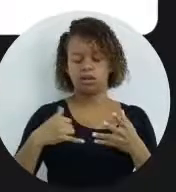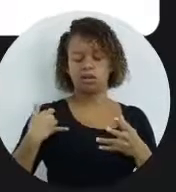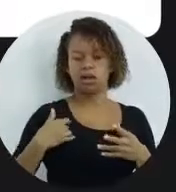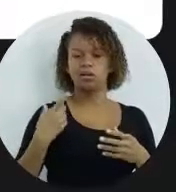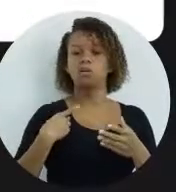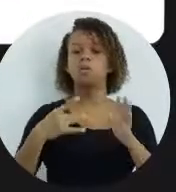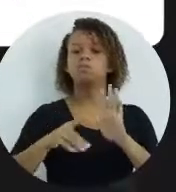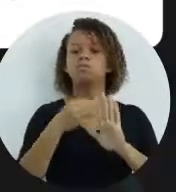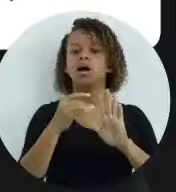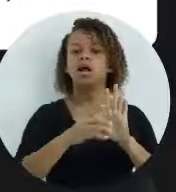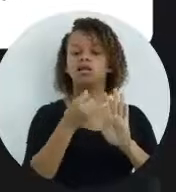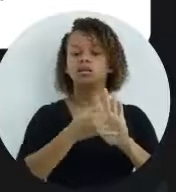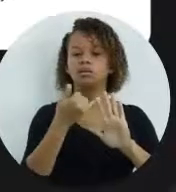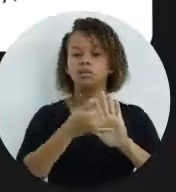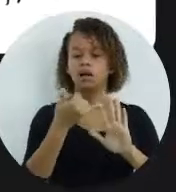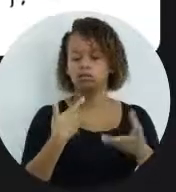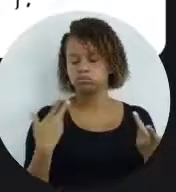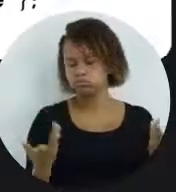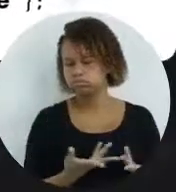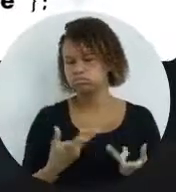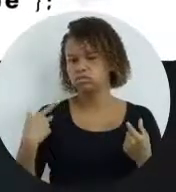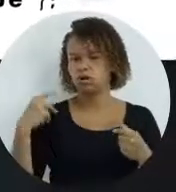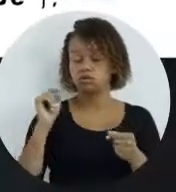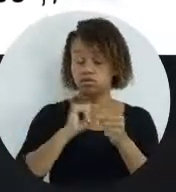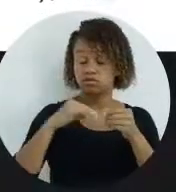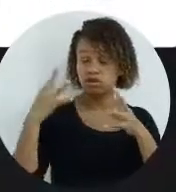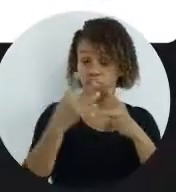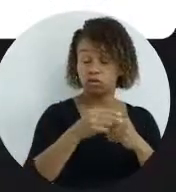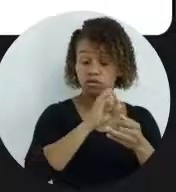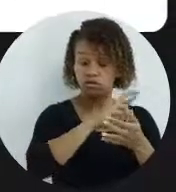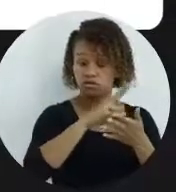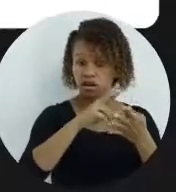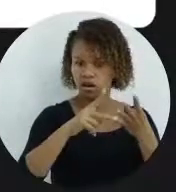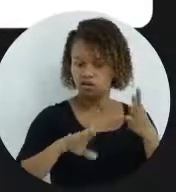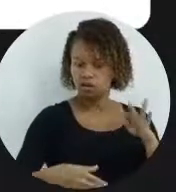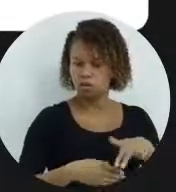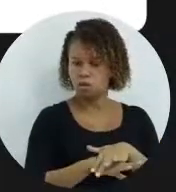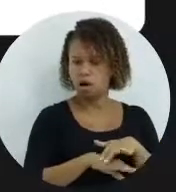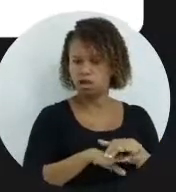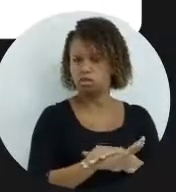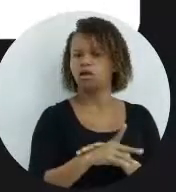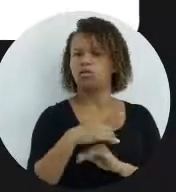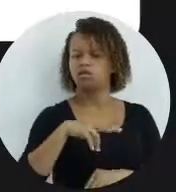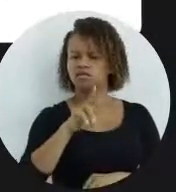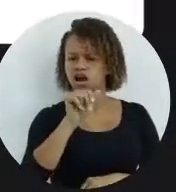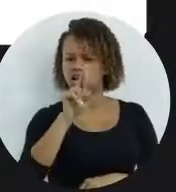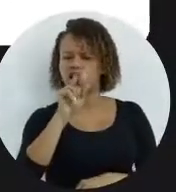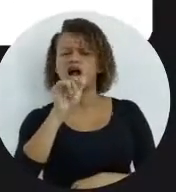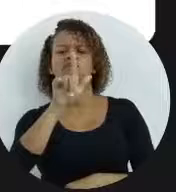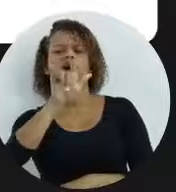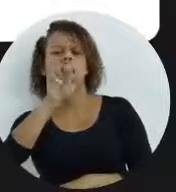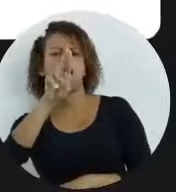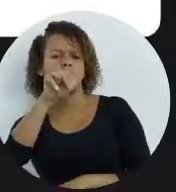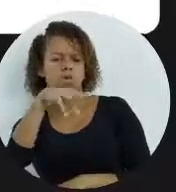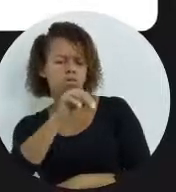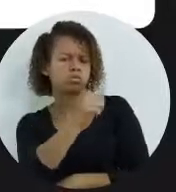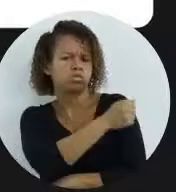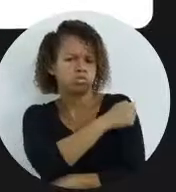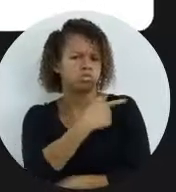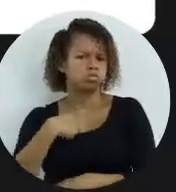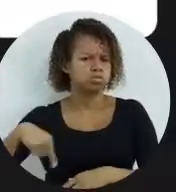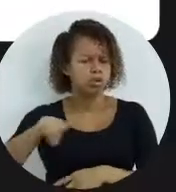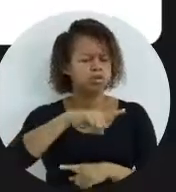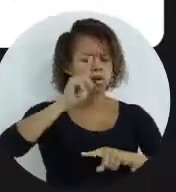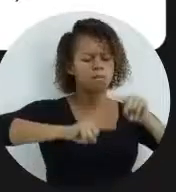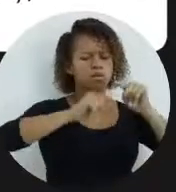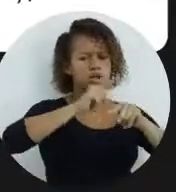matriculado. Então observe que todas as variáveis, elas estão guardadas na variável aluno. Isso é um